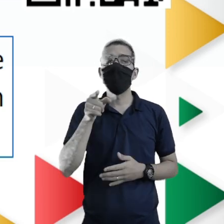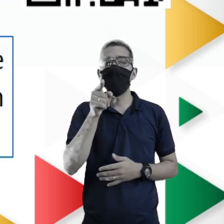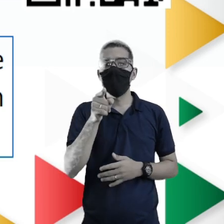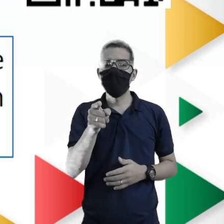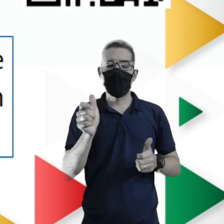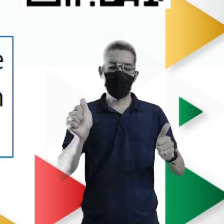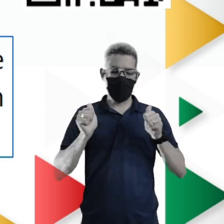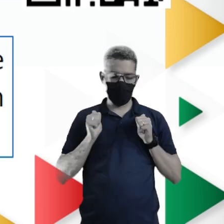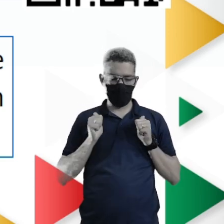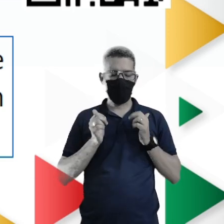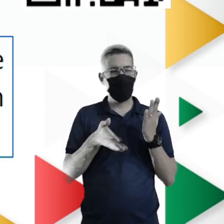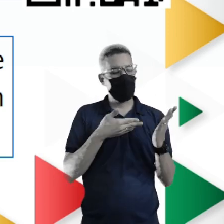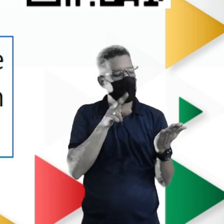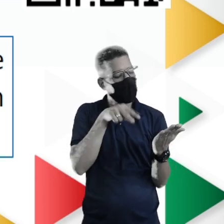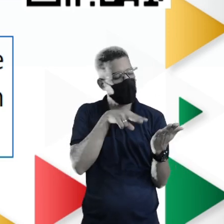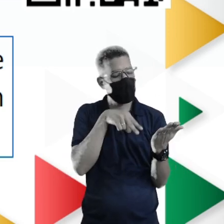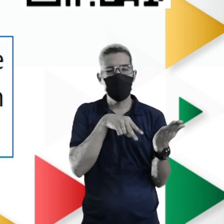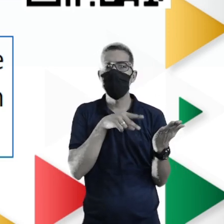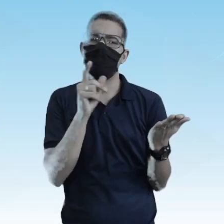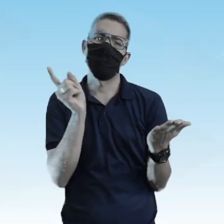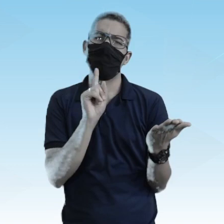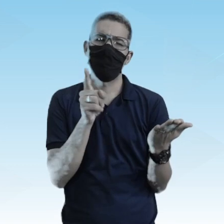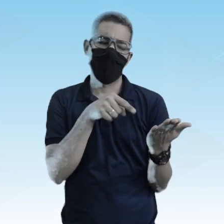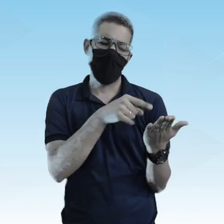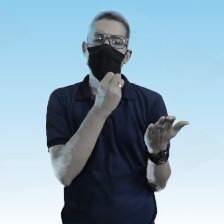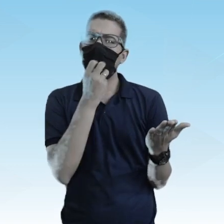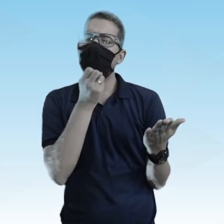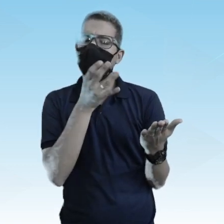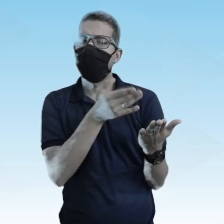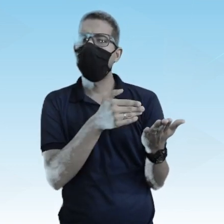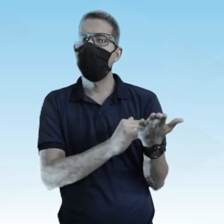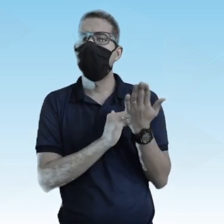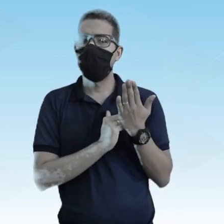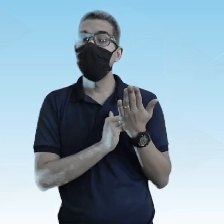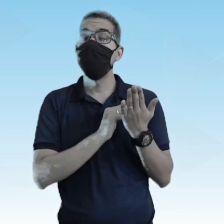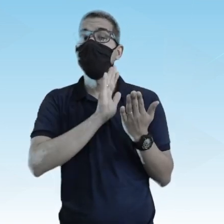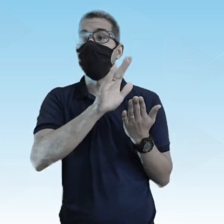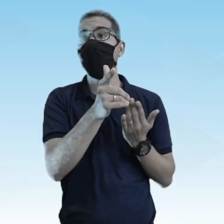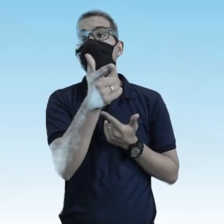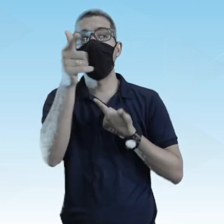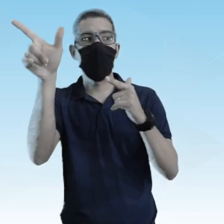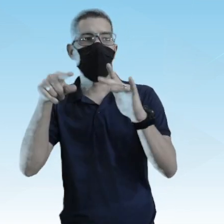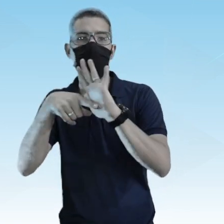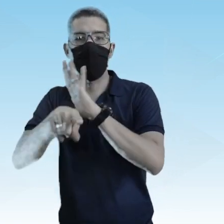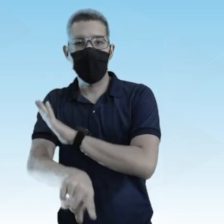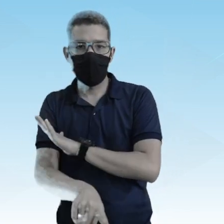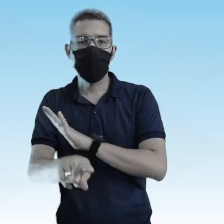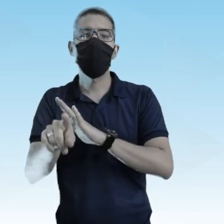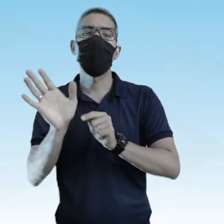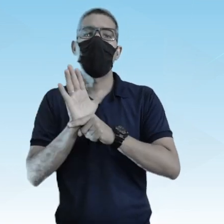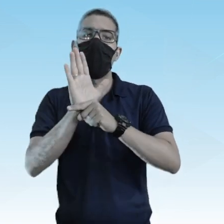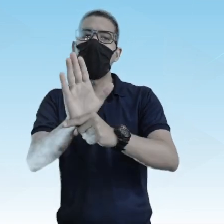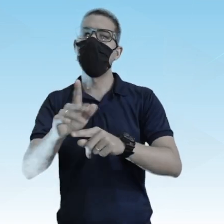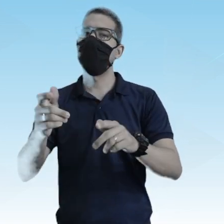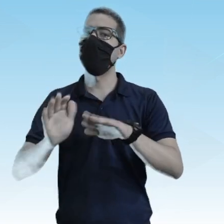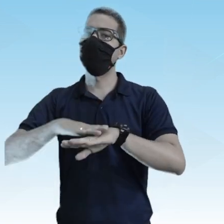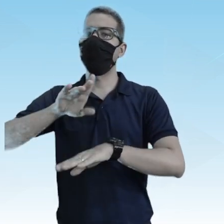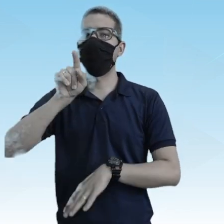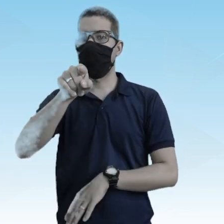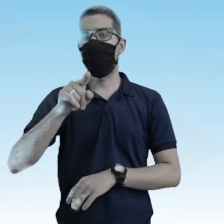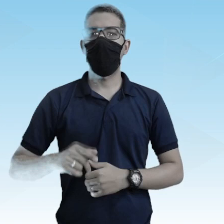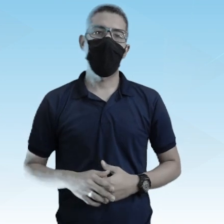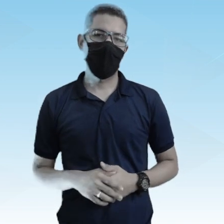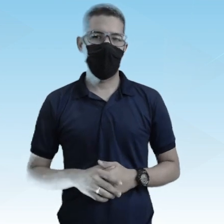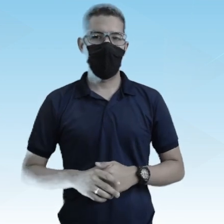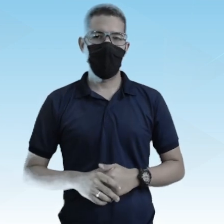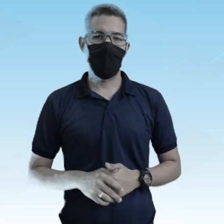fique só preso no livro didático, não. O livro didático é muito bom, é o nosso guia, mas a gente precisa pesquisar, precisamos ser curiosos